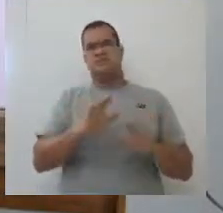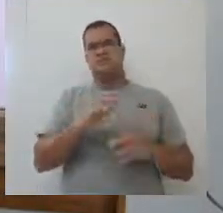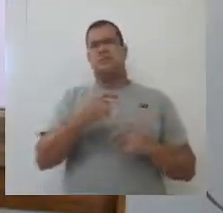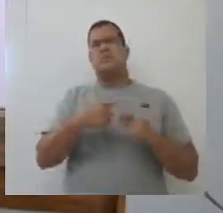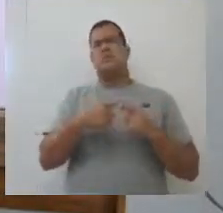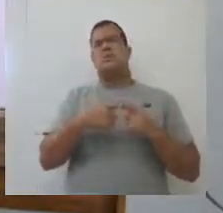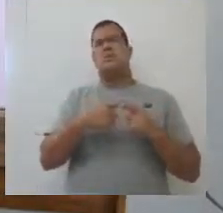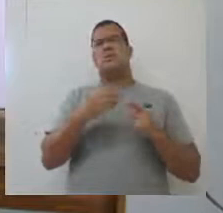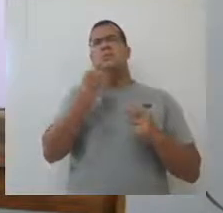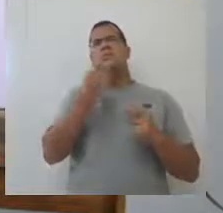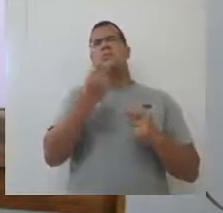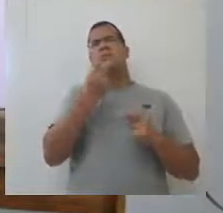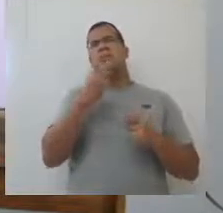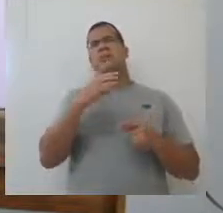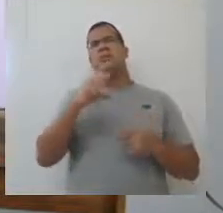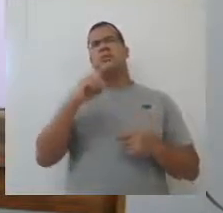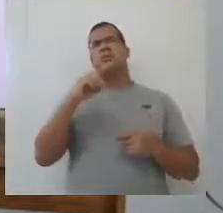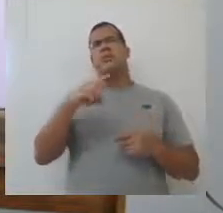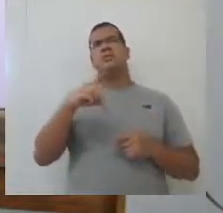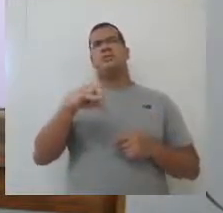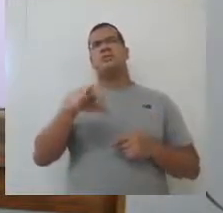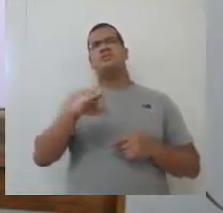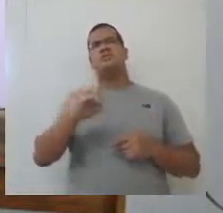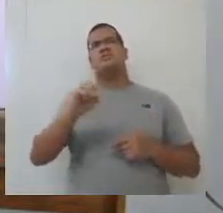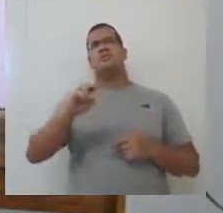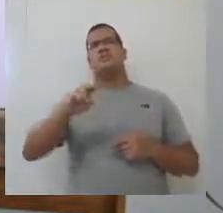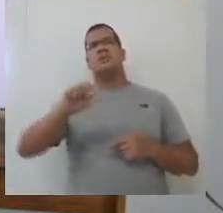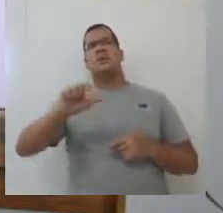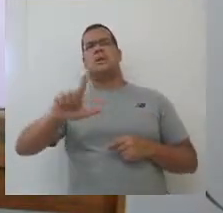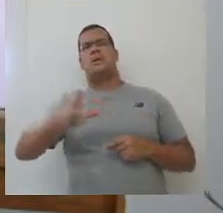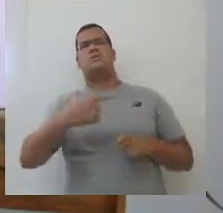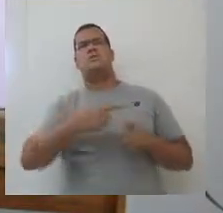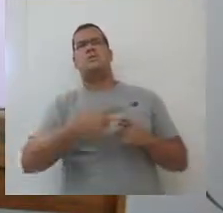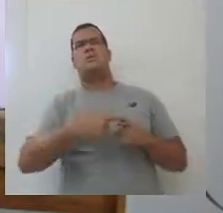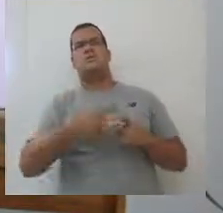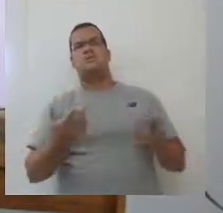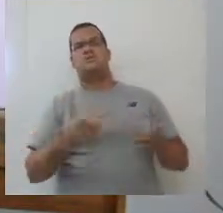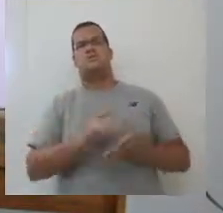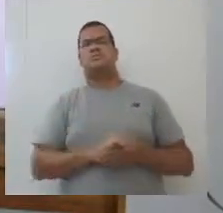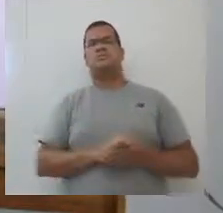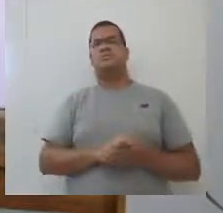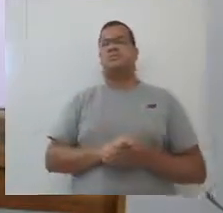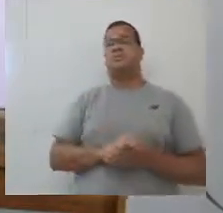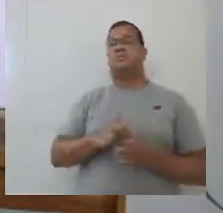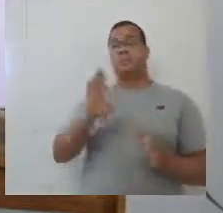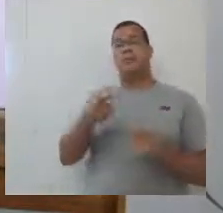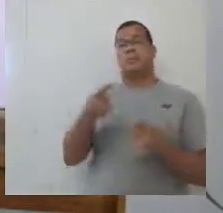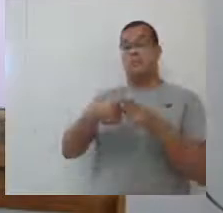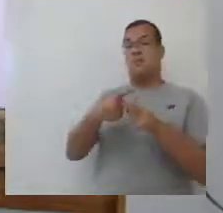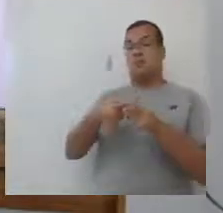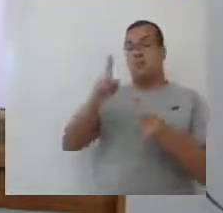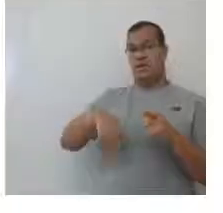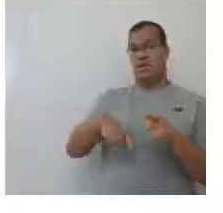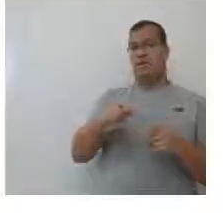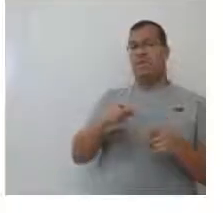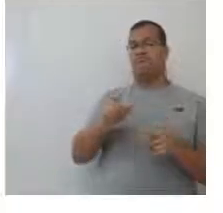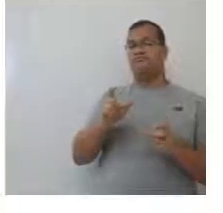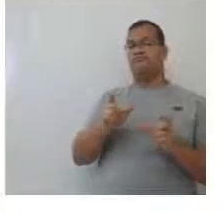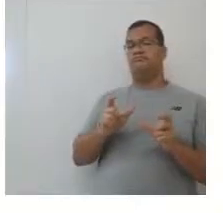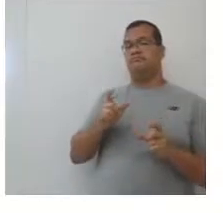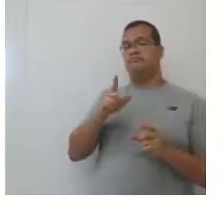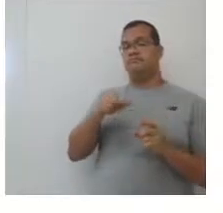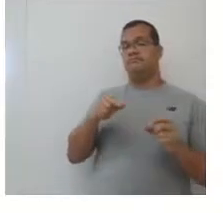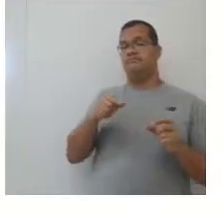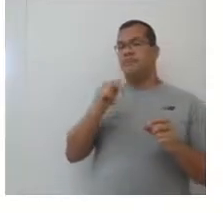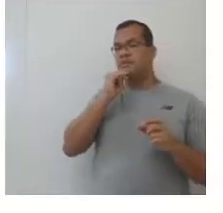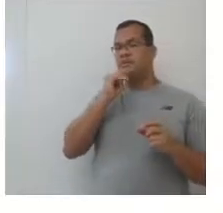nome é probabilidade condicional? Olha, você tem esse nome probabilidade condicional porque na genética, quando você trabalha